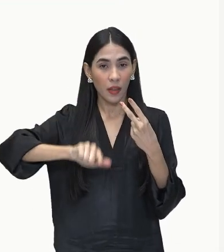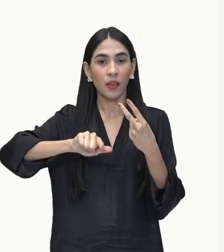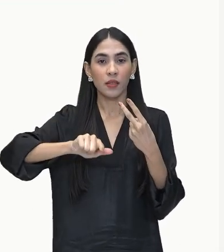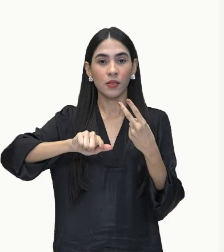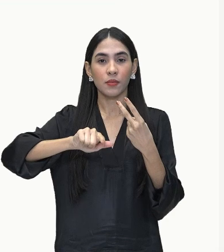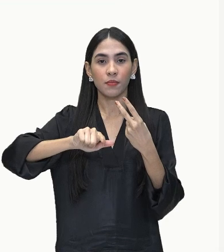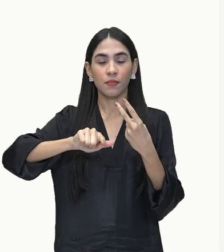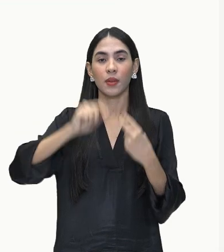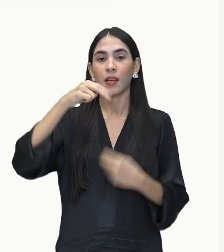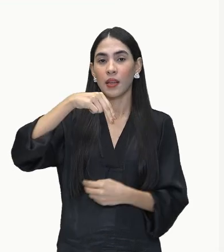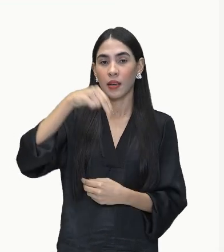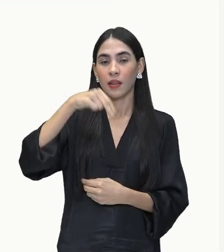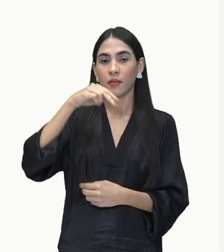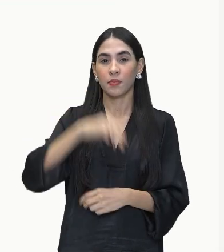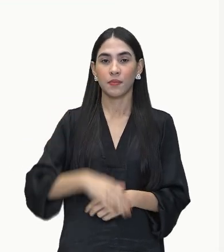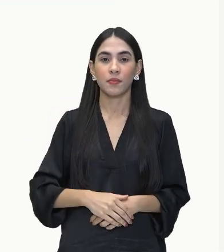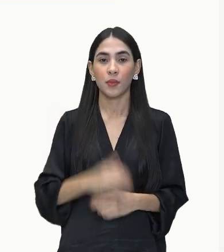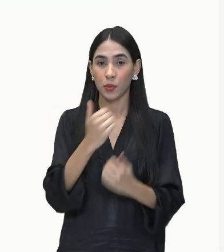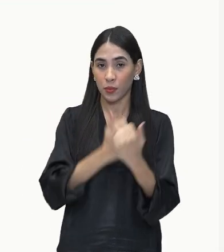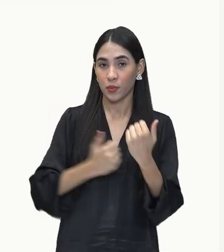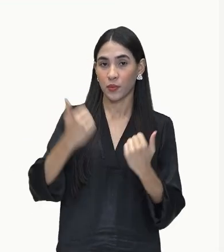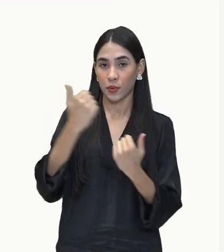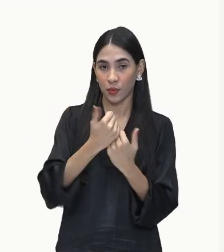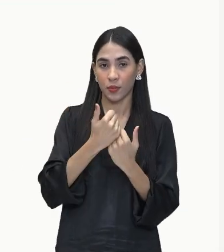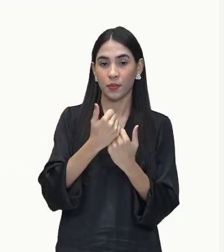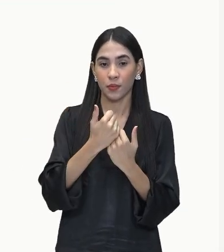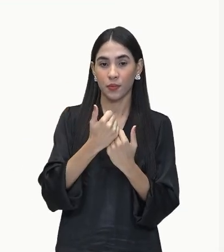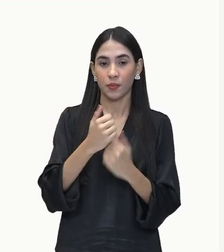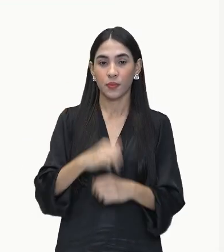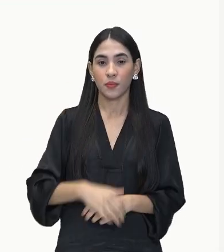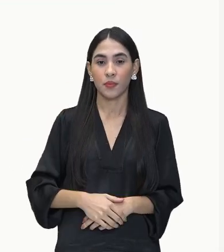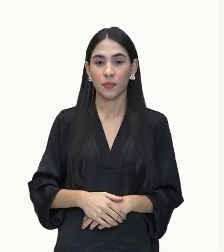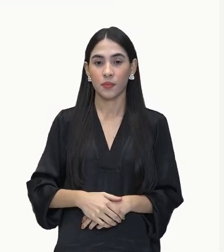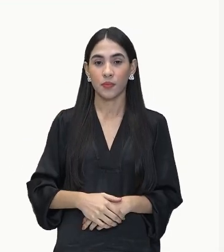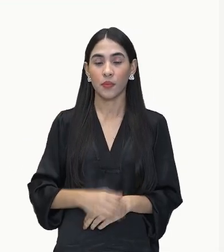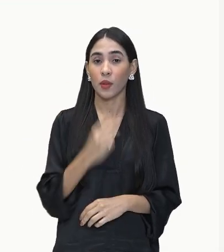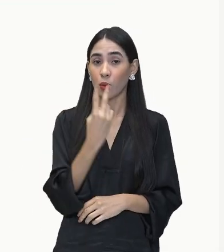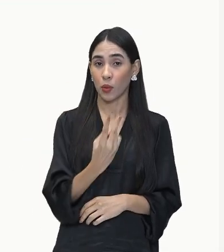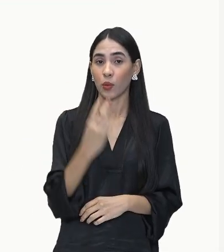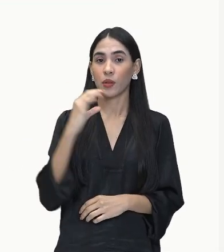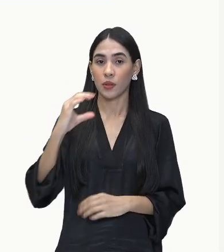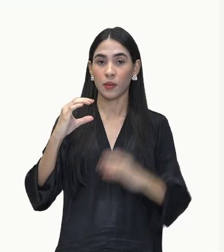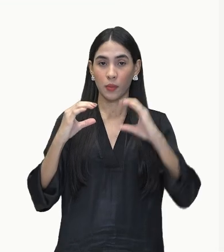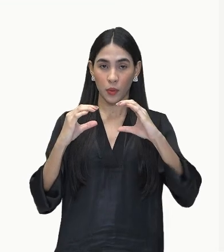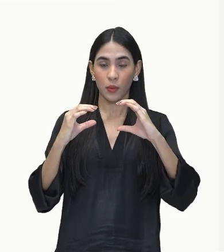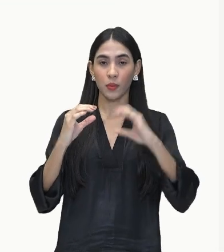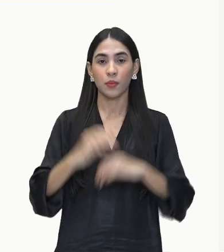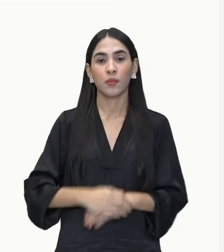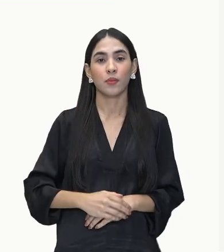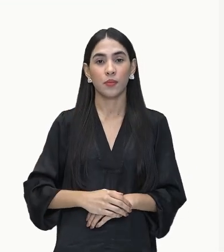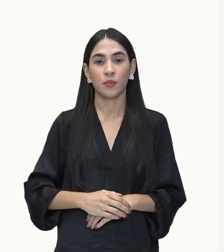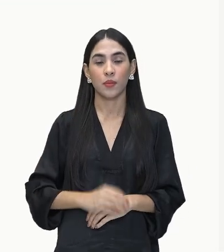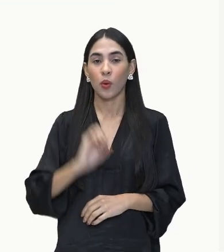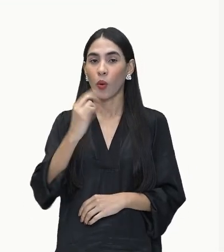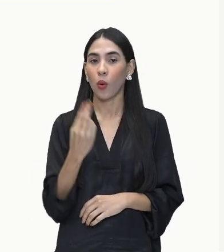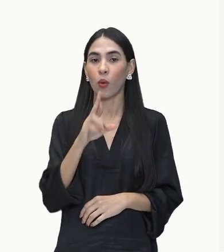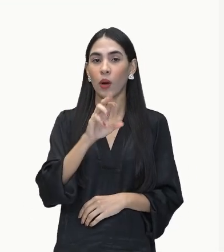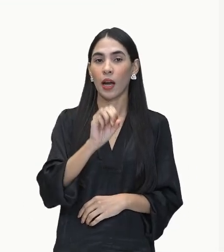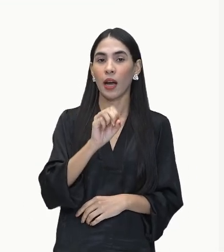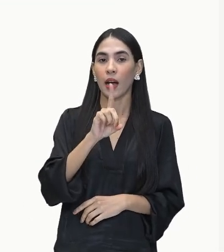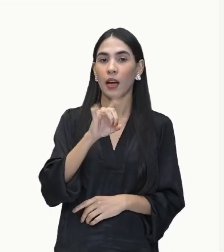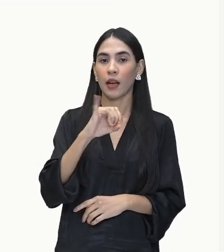no nitrogênio. Foi substituído por 2 carbonos ou 2 radicais